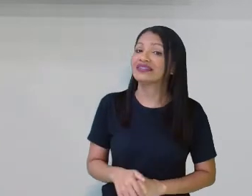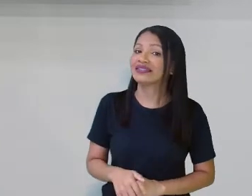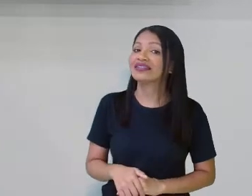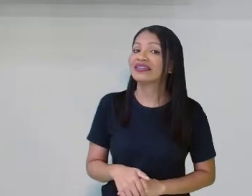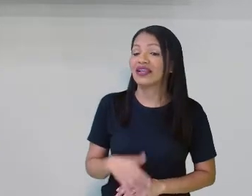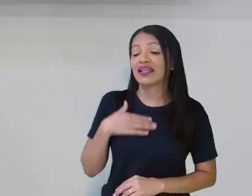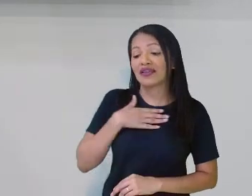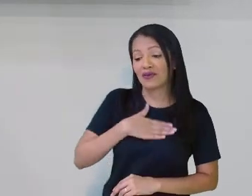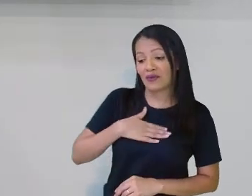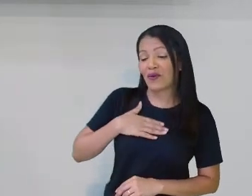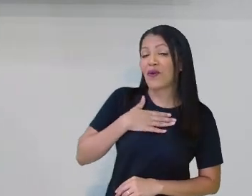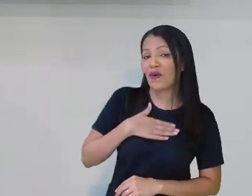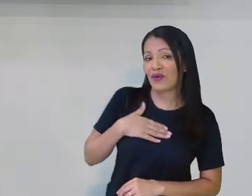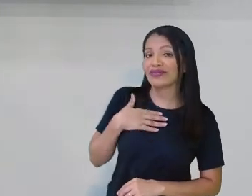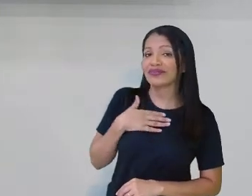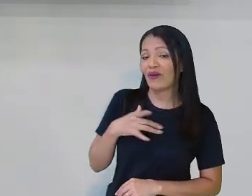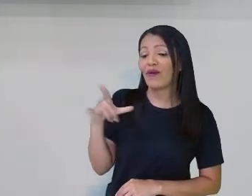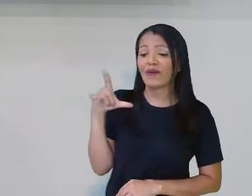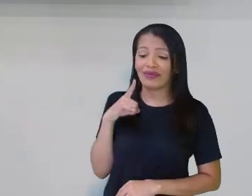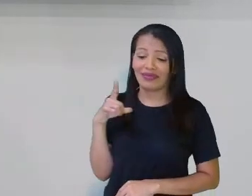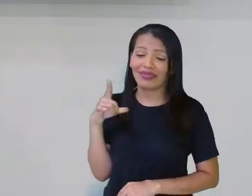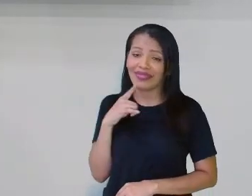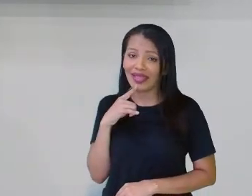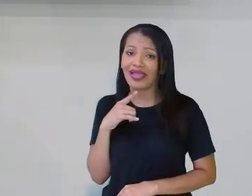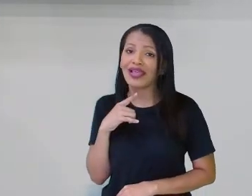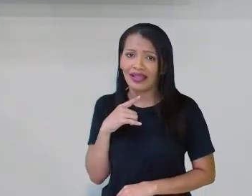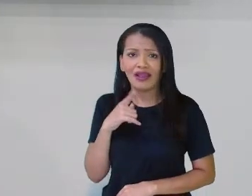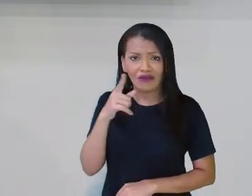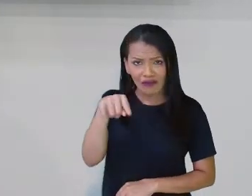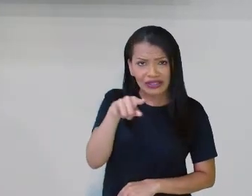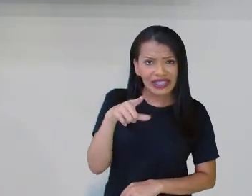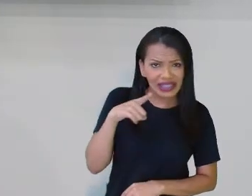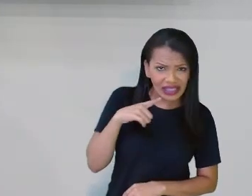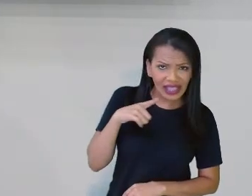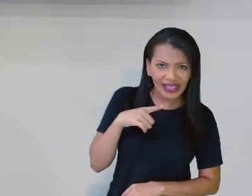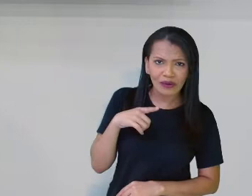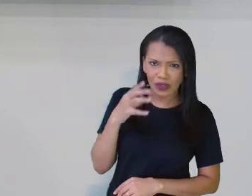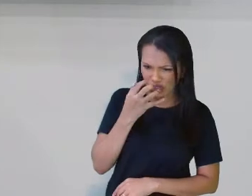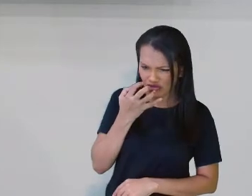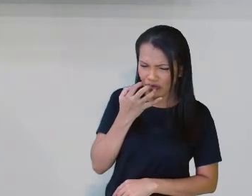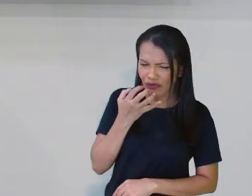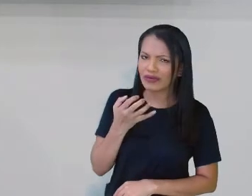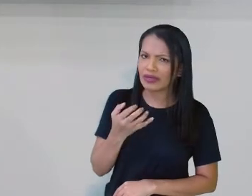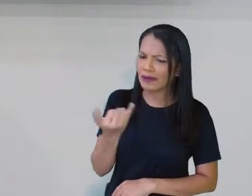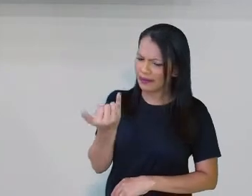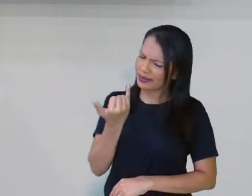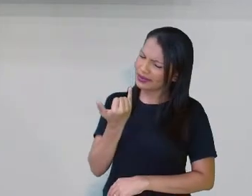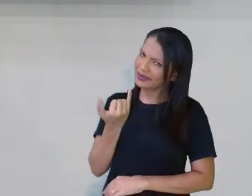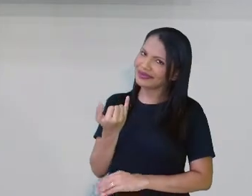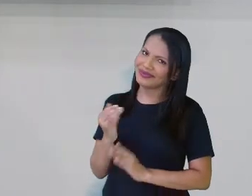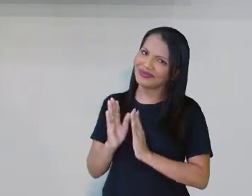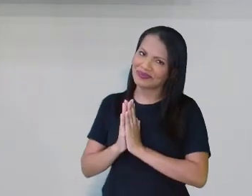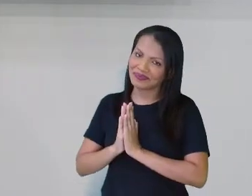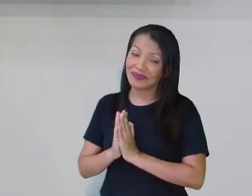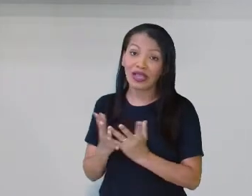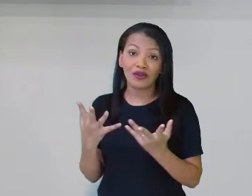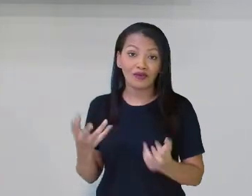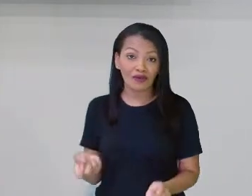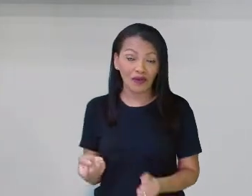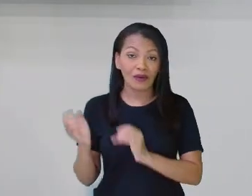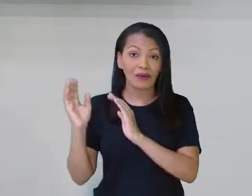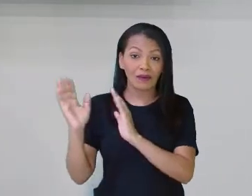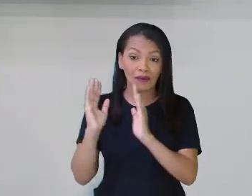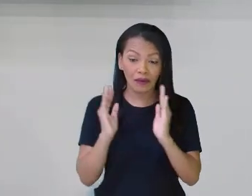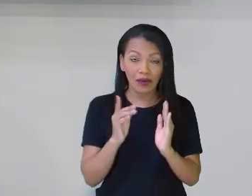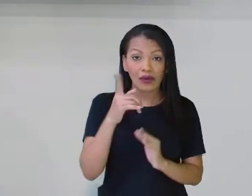deve gostar ou ter um cachorrinho. Tem, Giovana? Conta aí pra gente. Sim, mas vamos voltar aqui para a nossa sequência, né? Porque